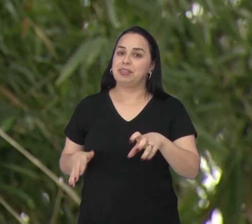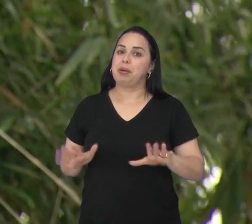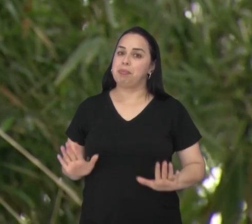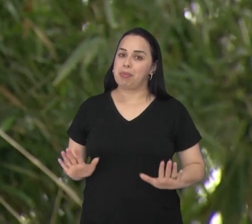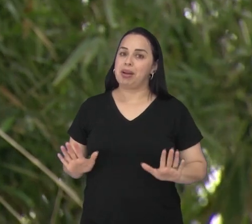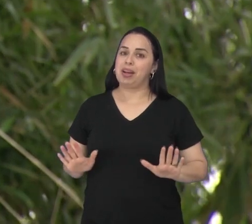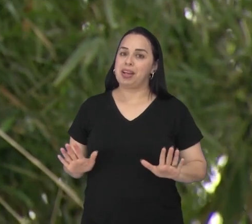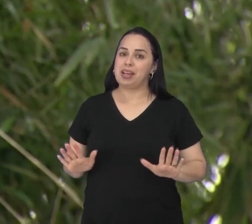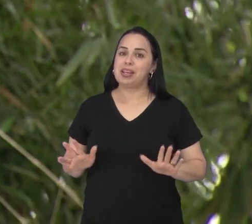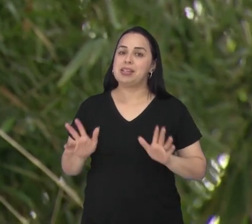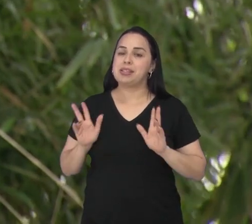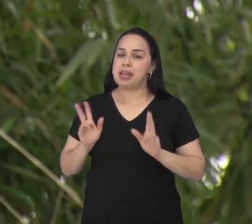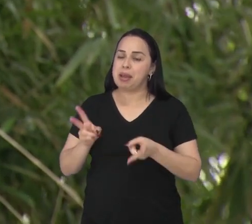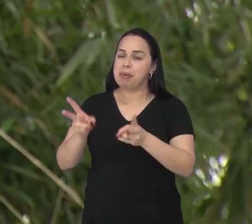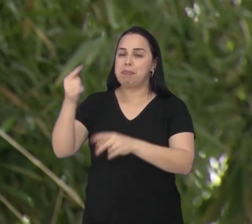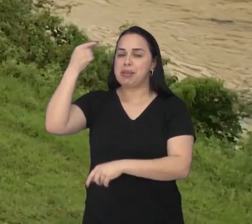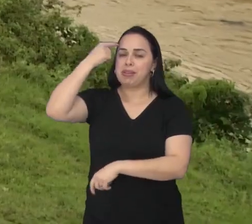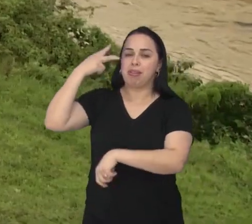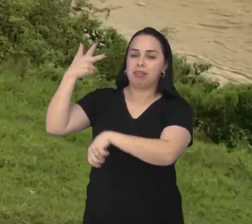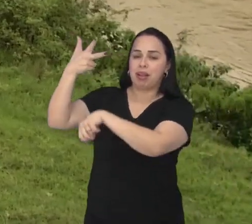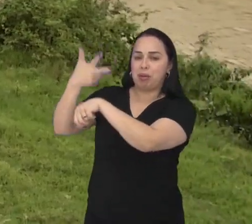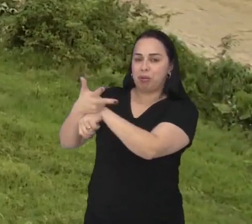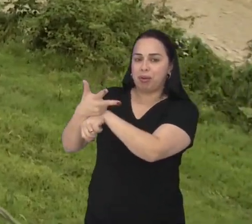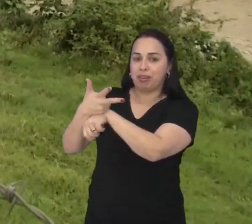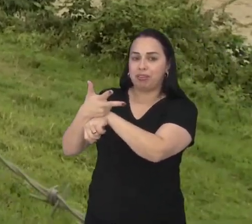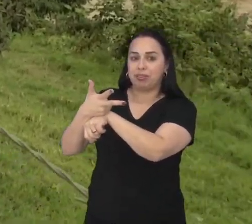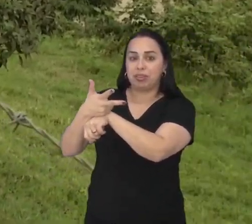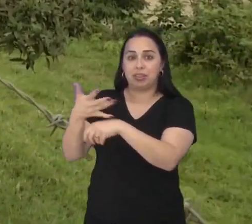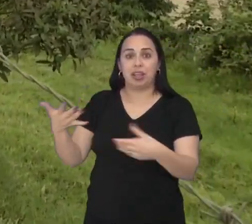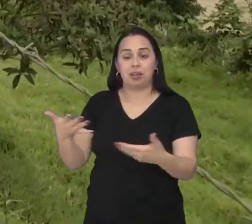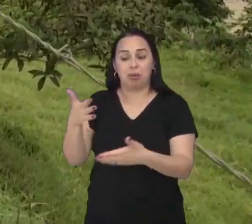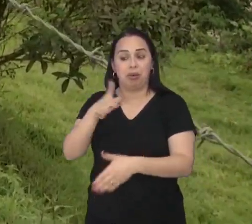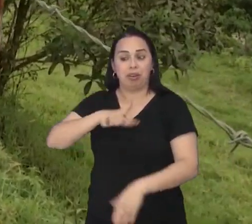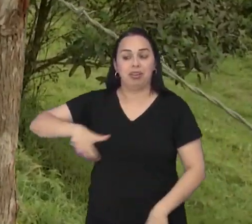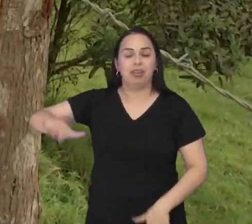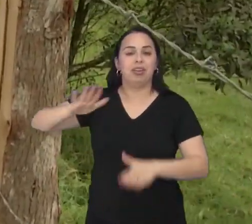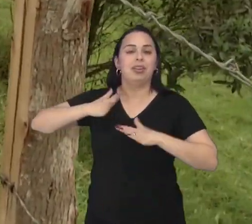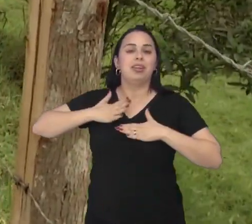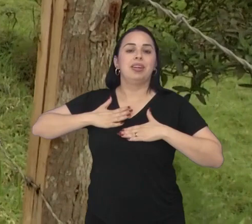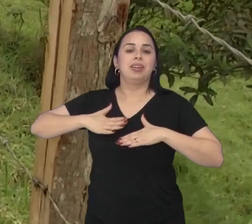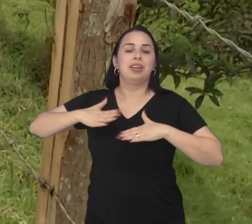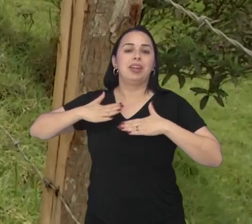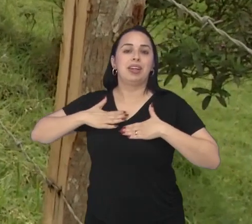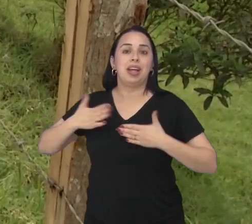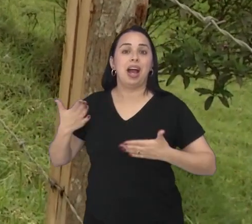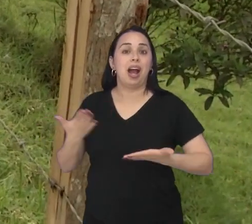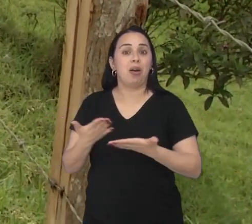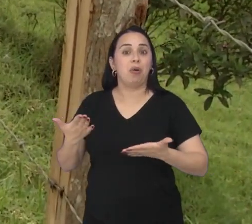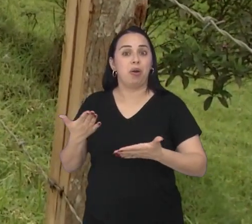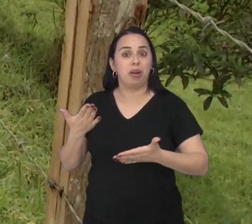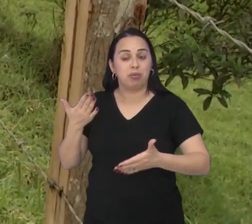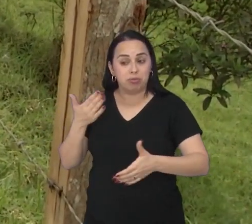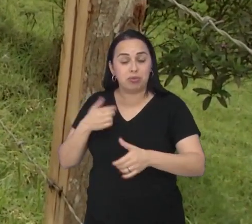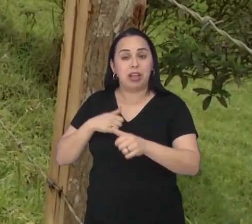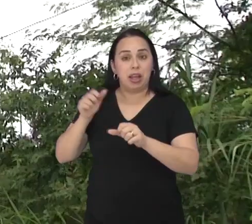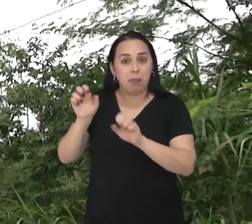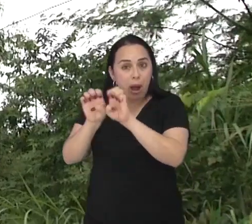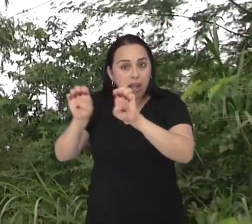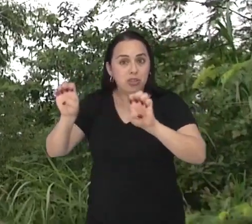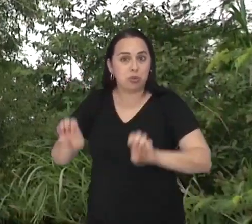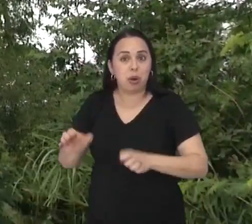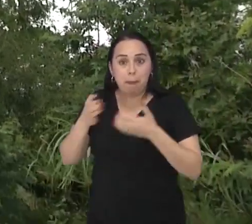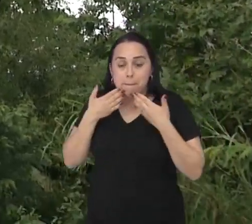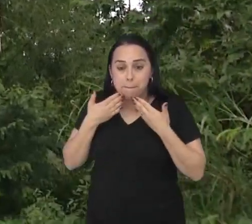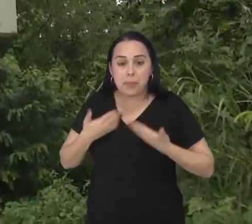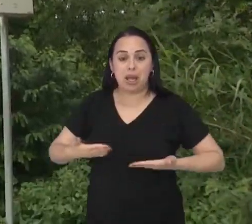isso sem deixar a segurança de lado. Agora todo esse sossego também vai ser acompanhado de maior infraestrutura. É